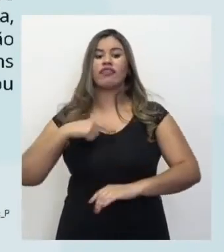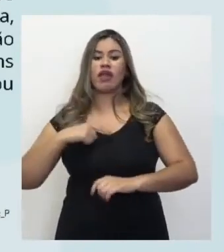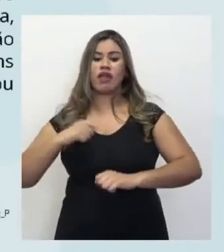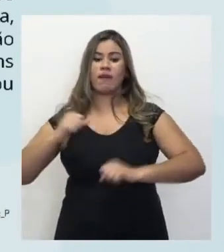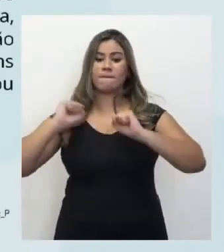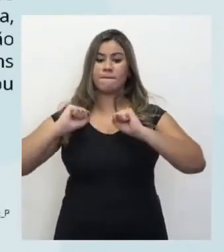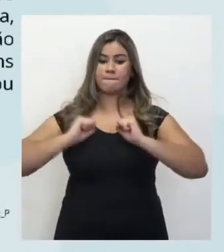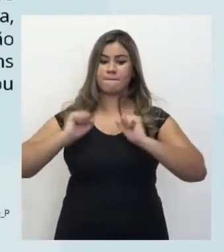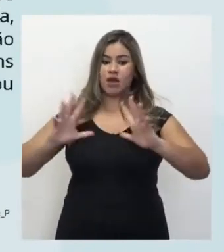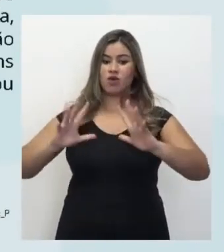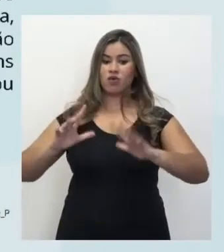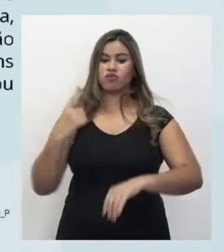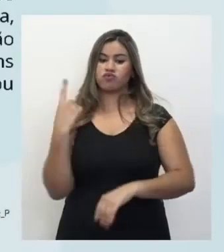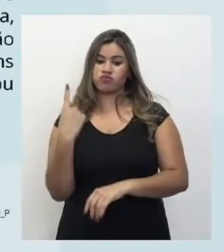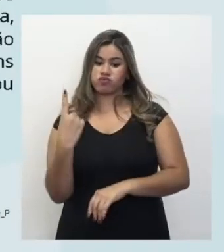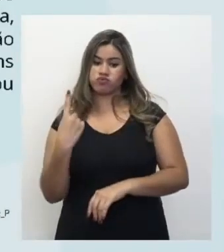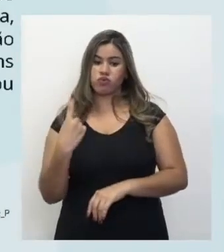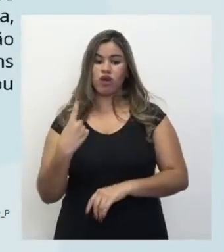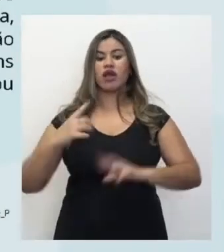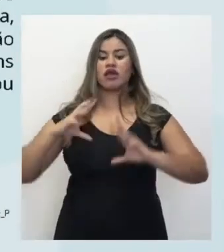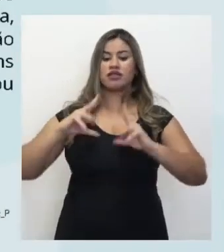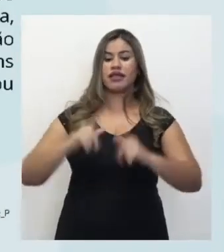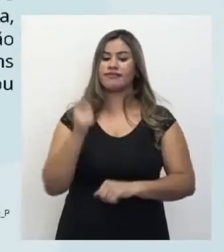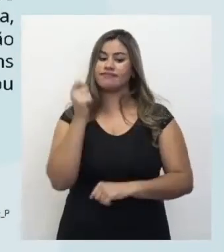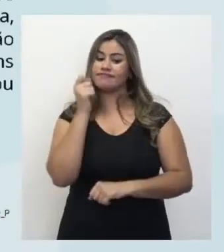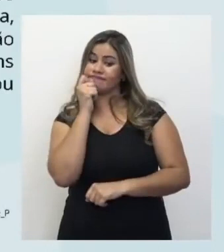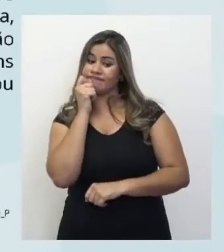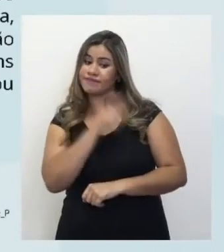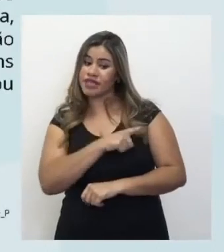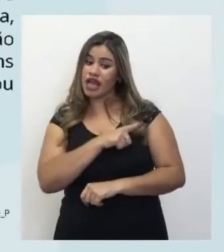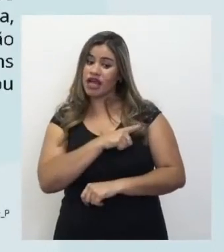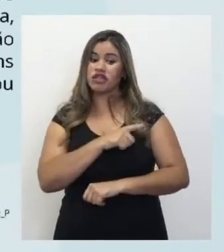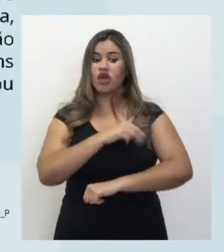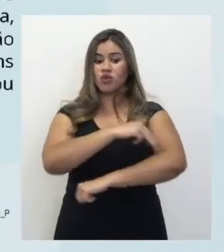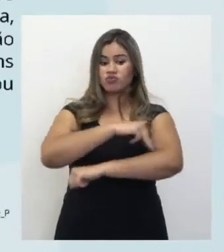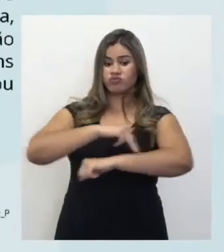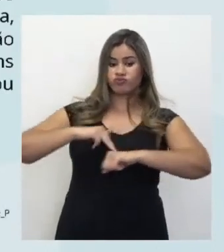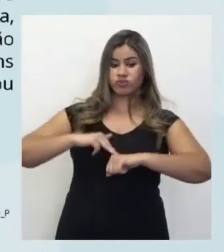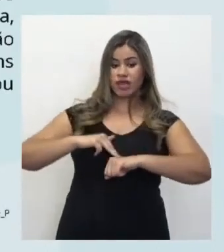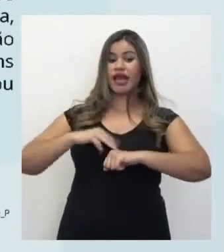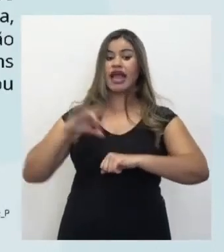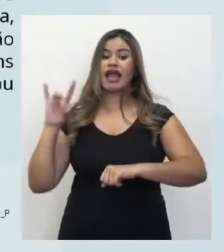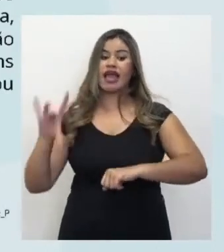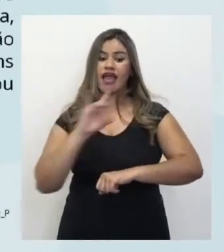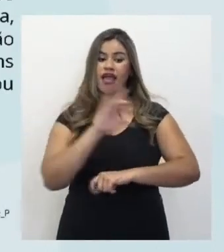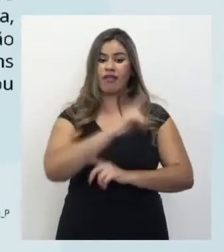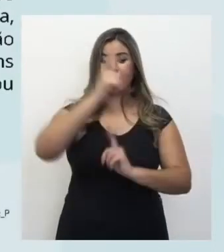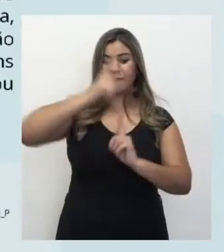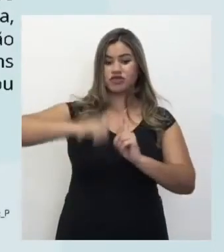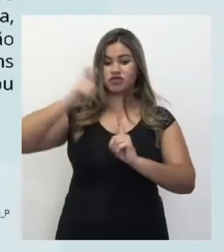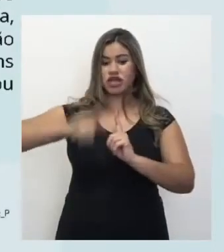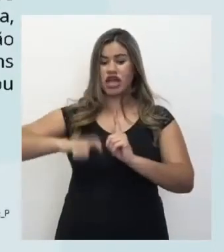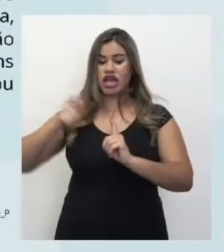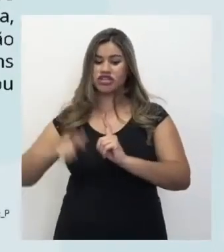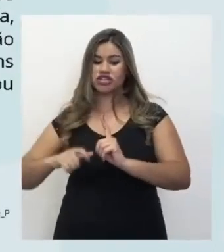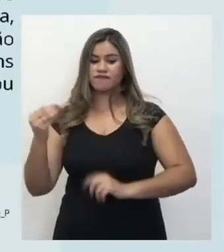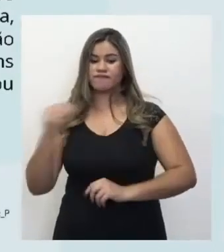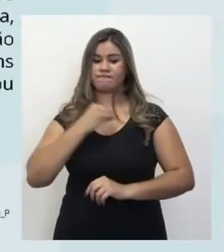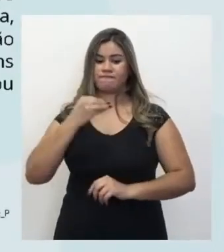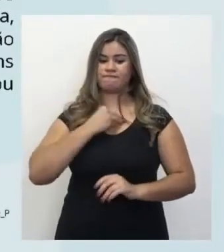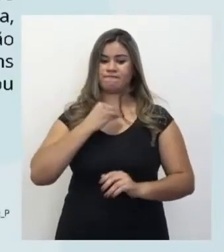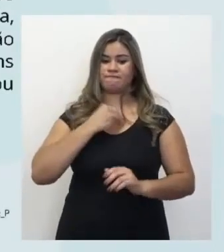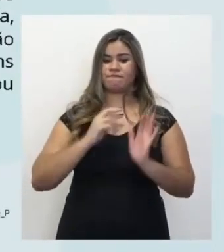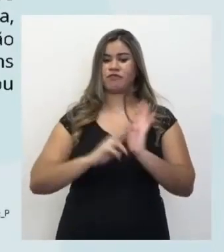Os autos, em sua maioria, têm elementos cômicos ou intenção moralizadora. Suas personagens simbolizam as virtudes, os pecados